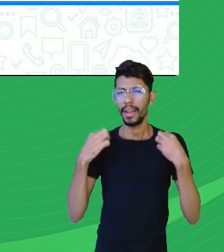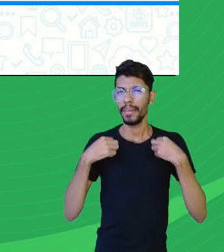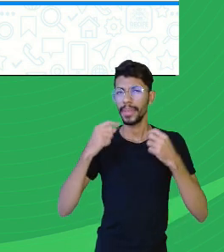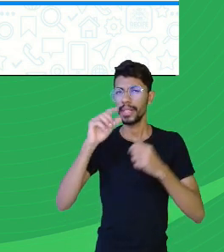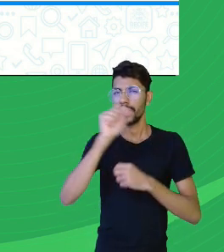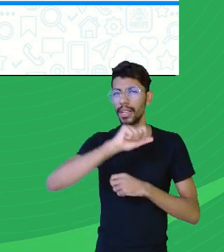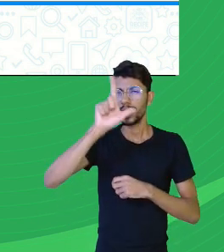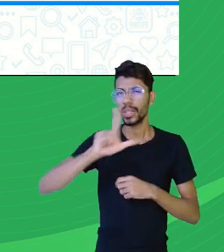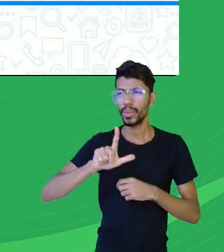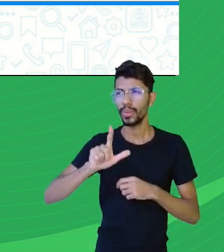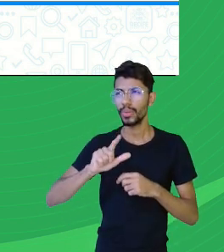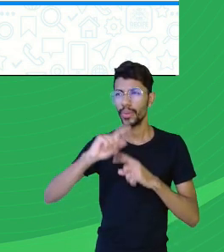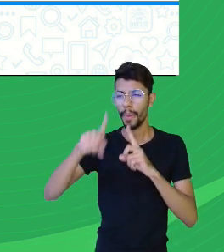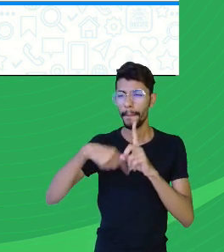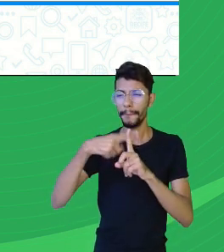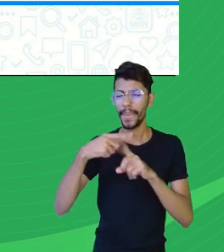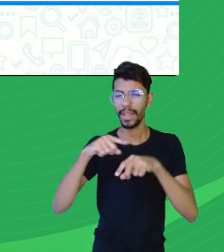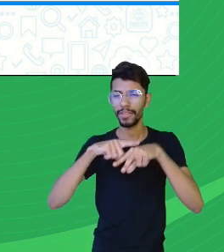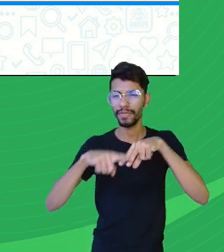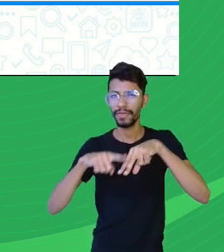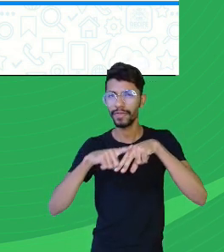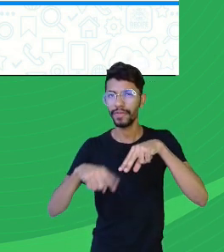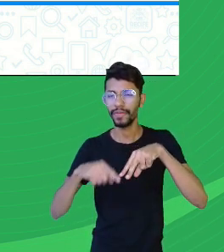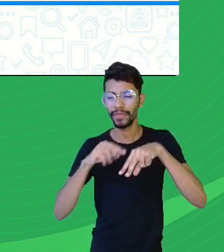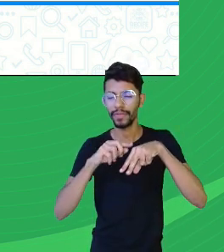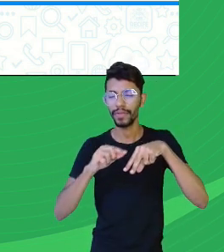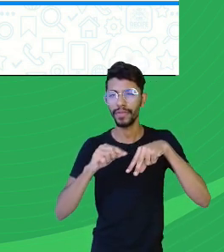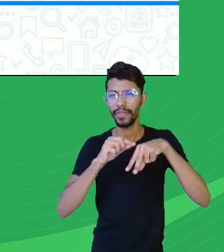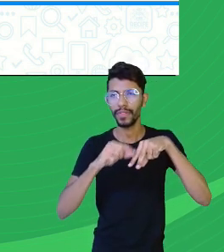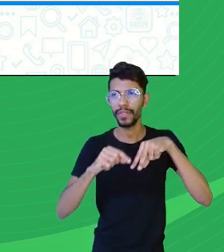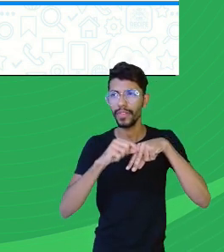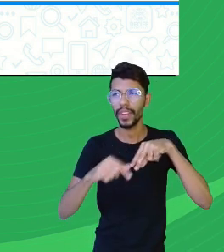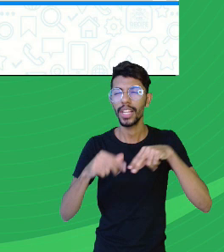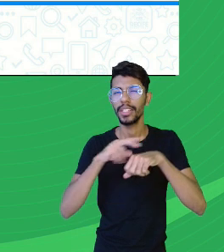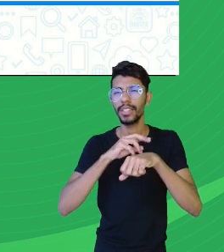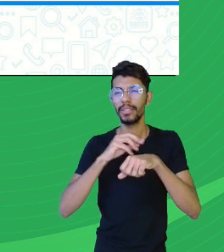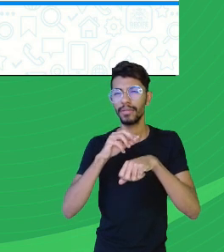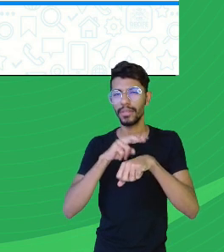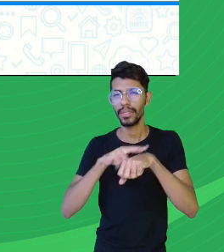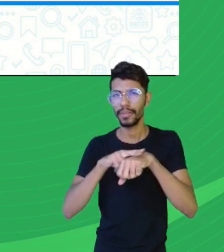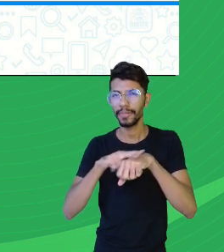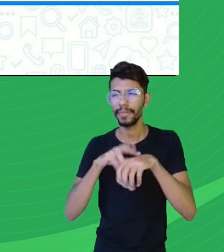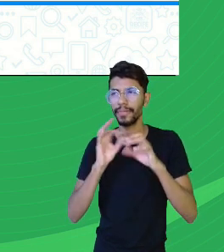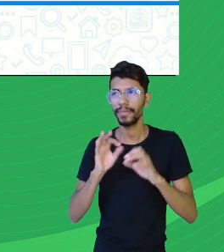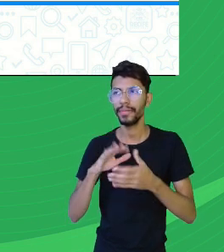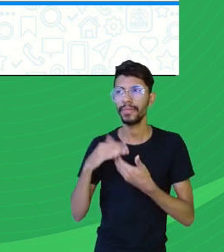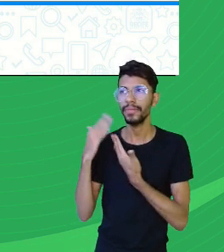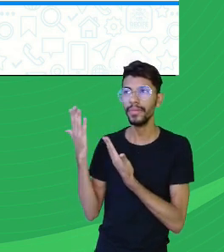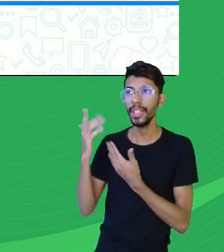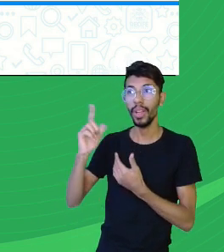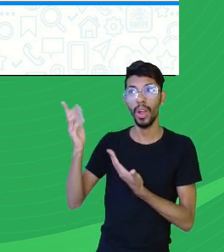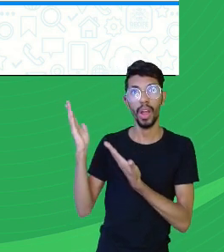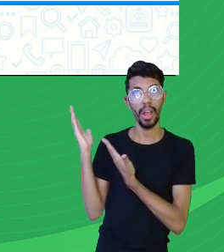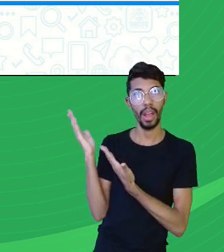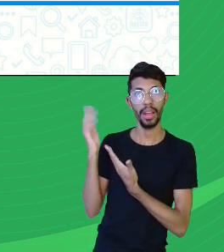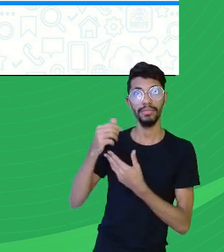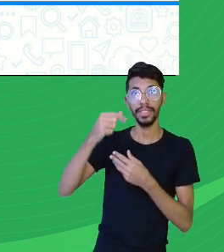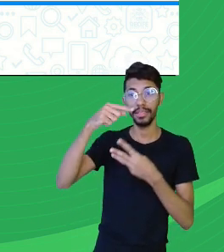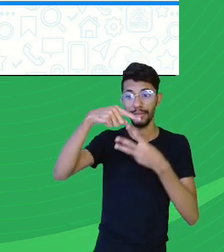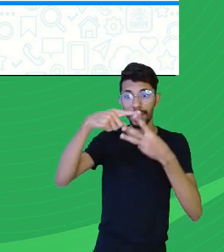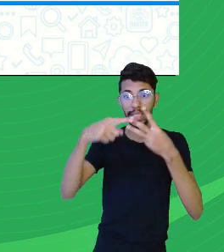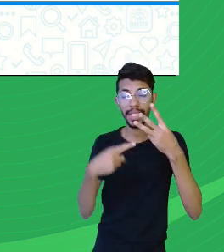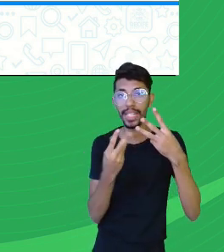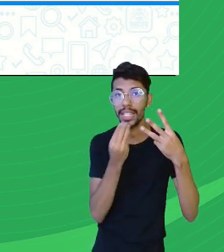a camisa azul com a calça verde. Só aí ele já tem 3 opções